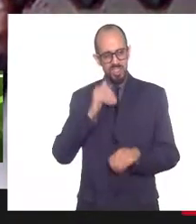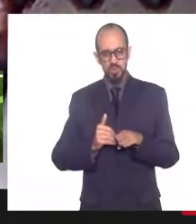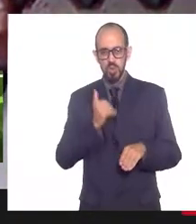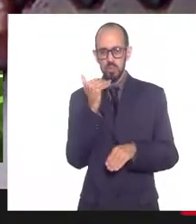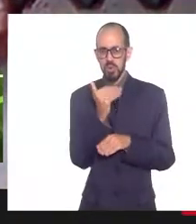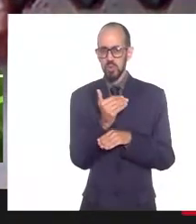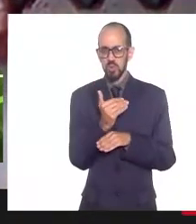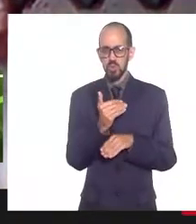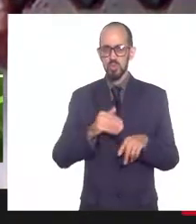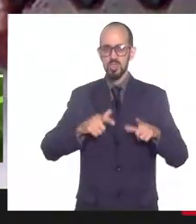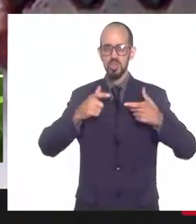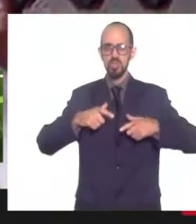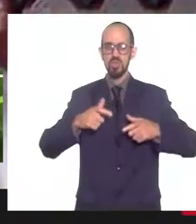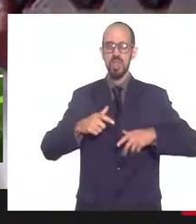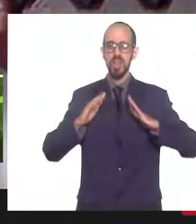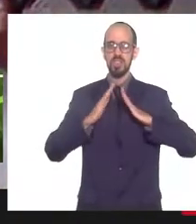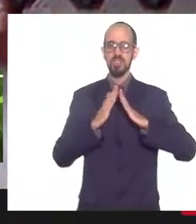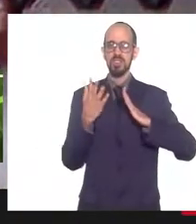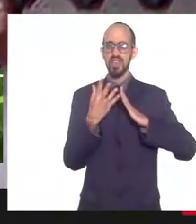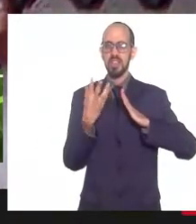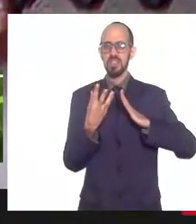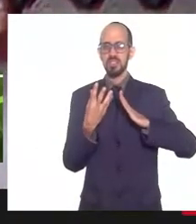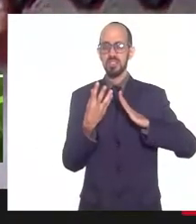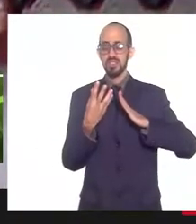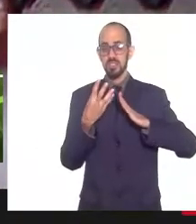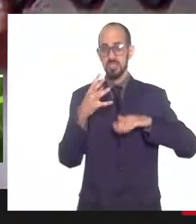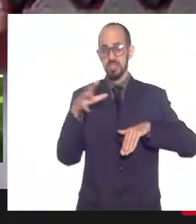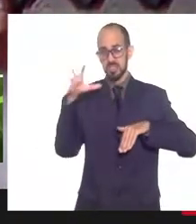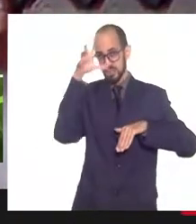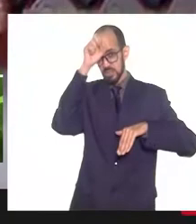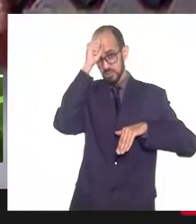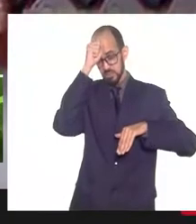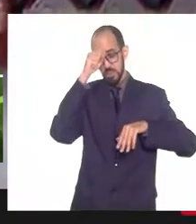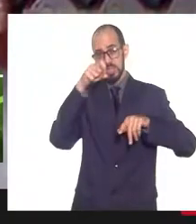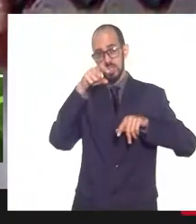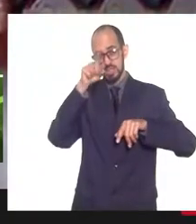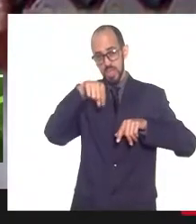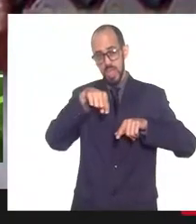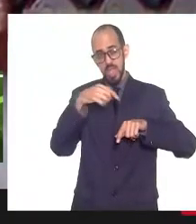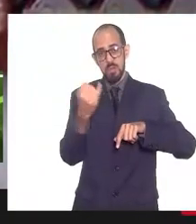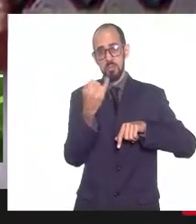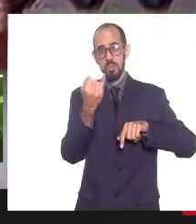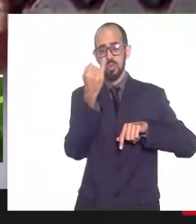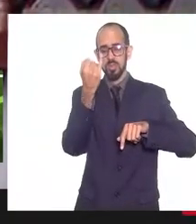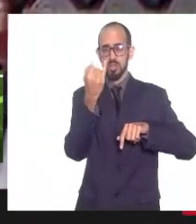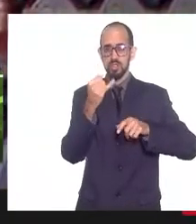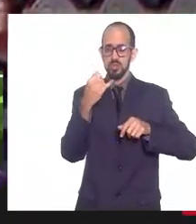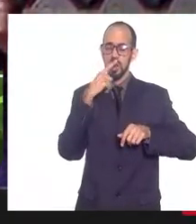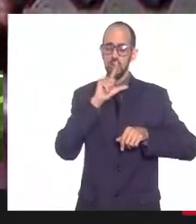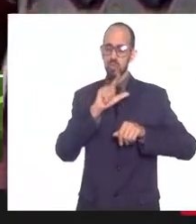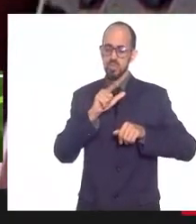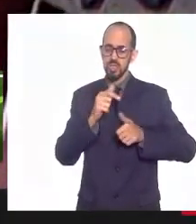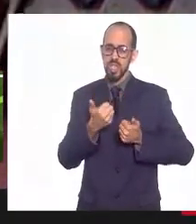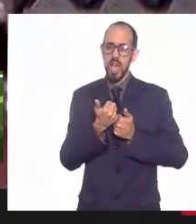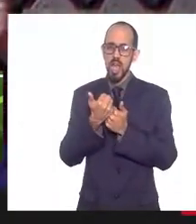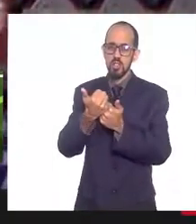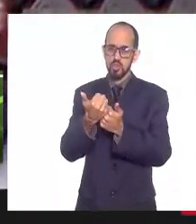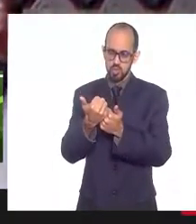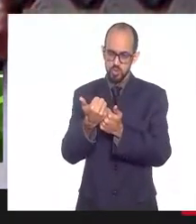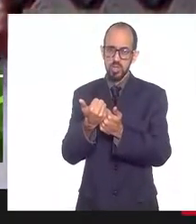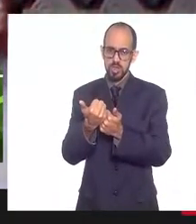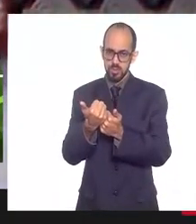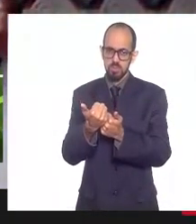dos terreiros, eles são fundamentais para garantir, inclusive, ajuda humanitária nesse período.